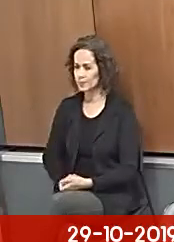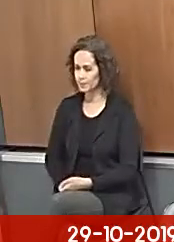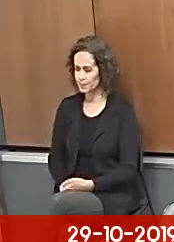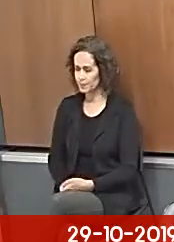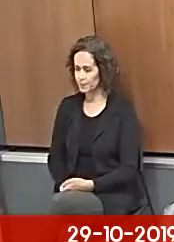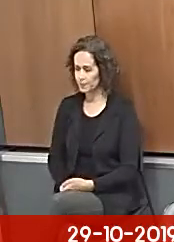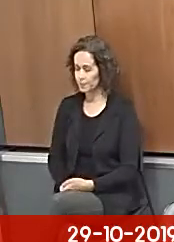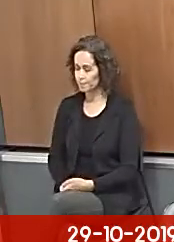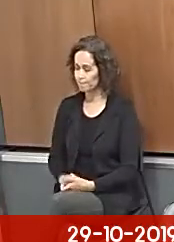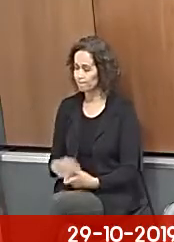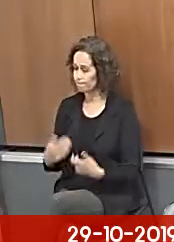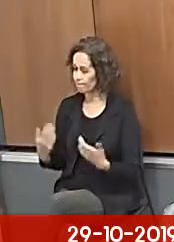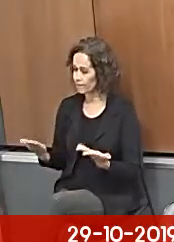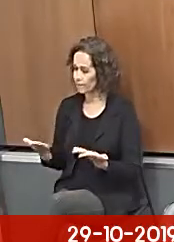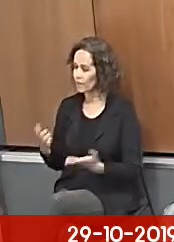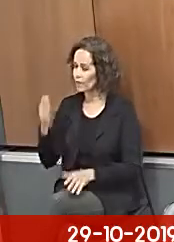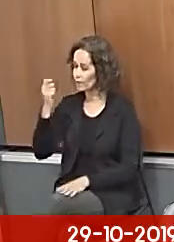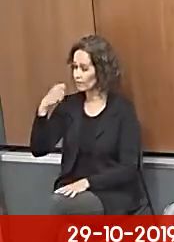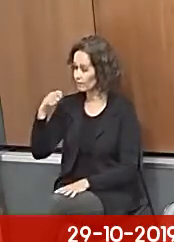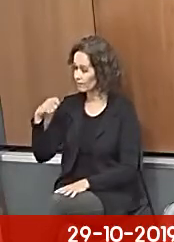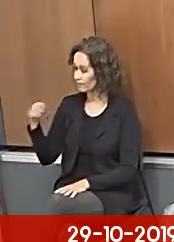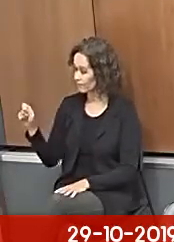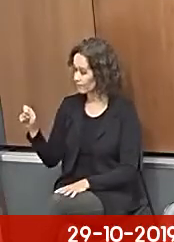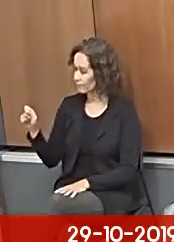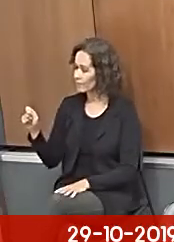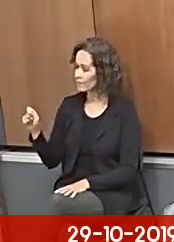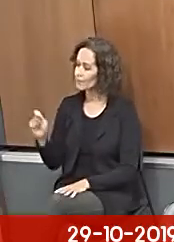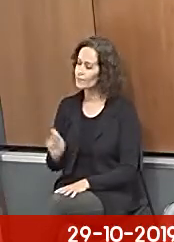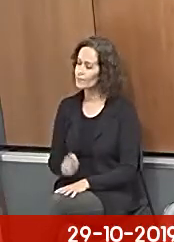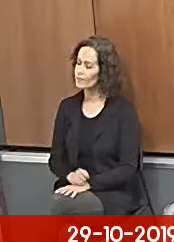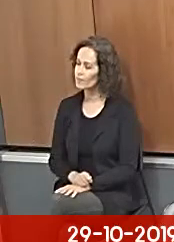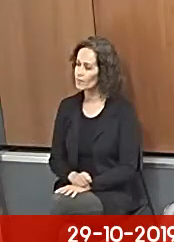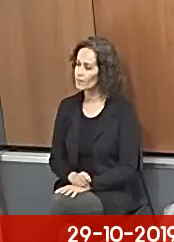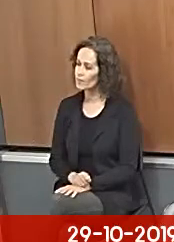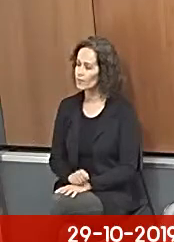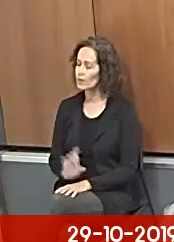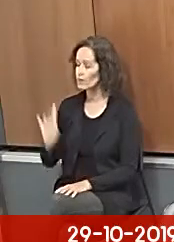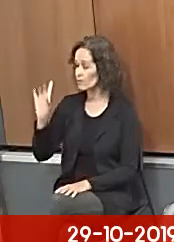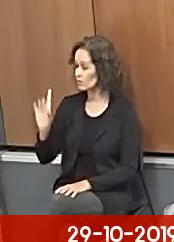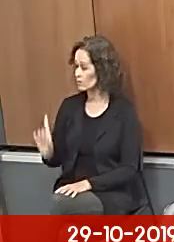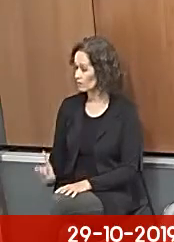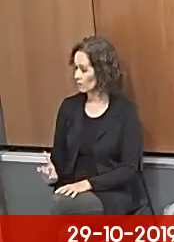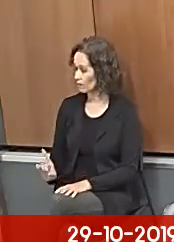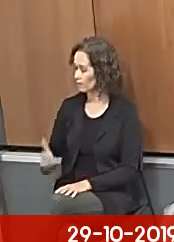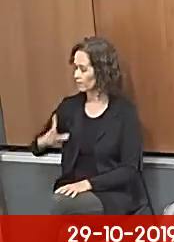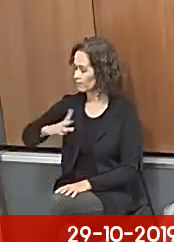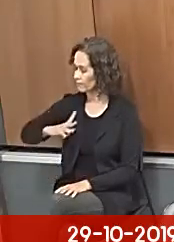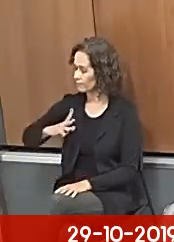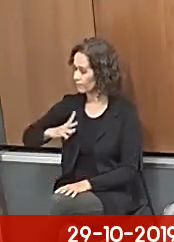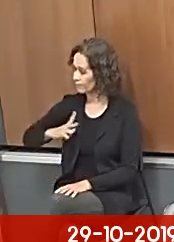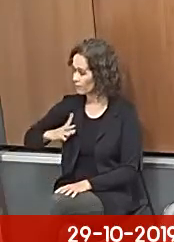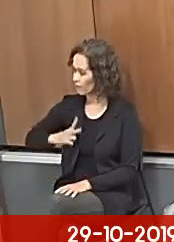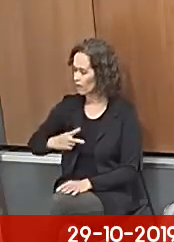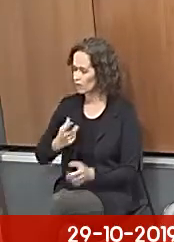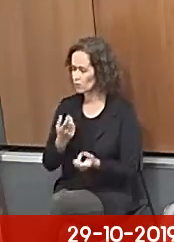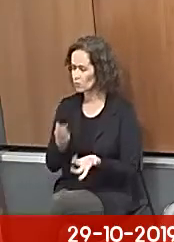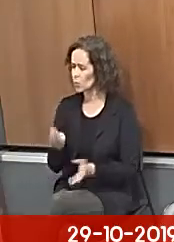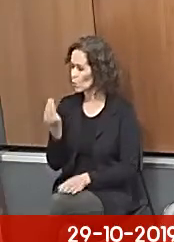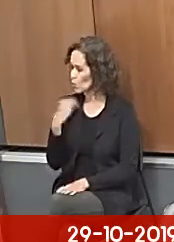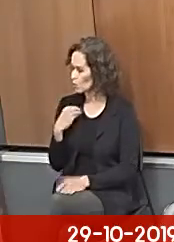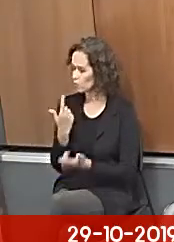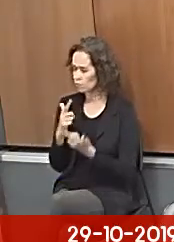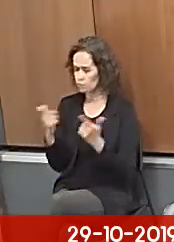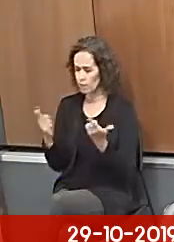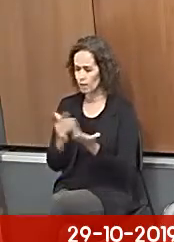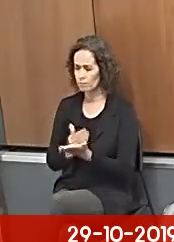Bom, a nossa associação ela é uma associação de direito privado sem fins lucrativos. Ela foi criada no dia 10